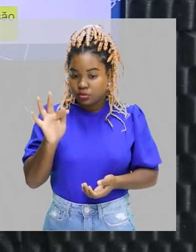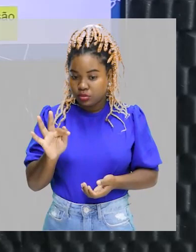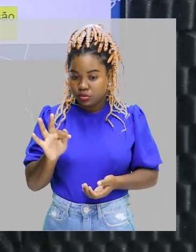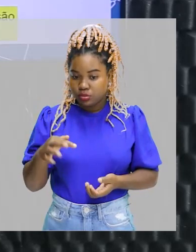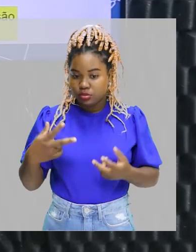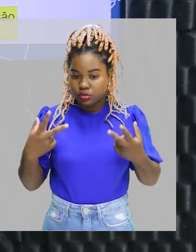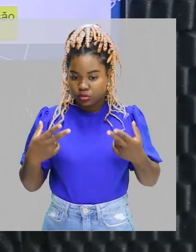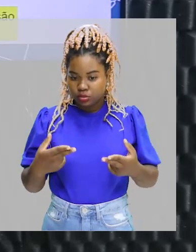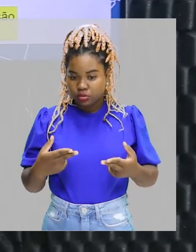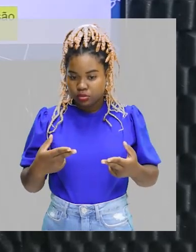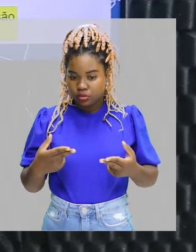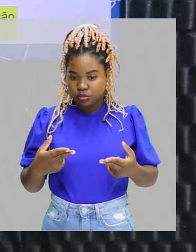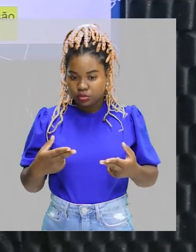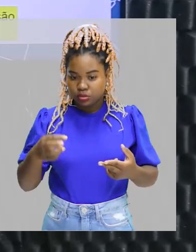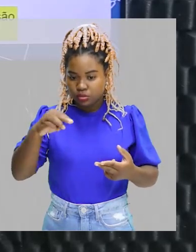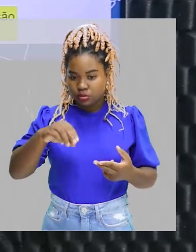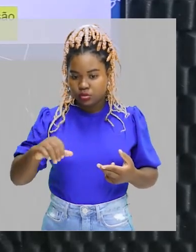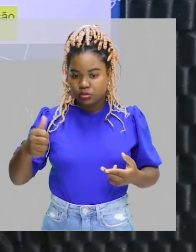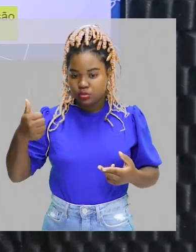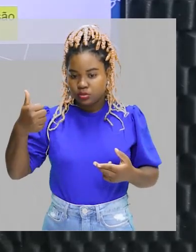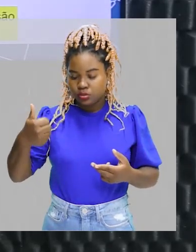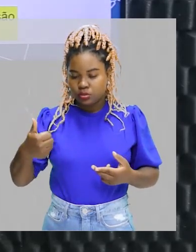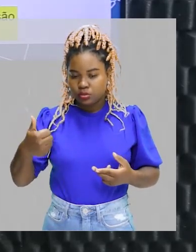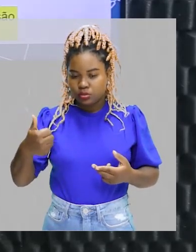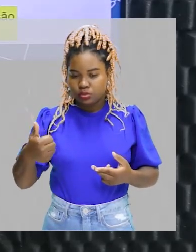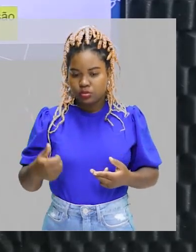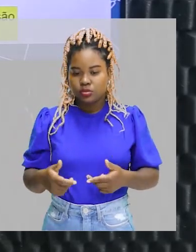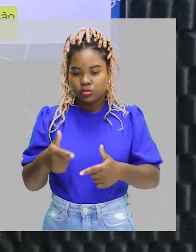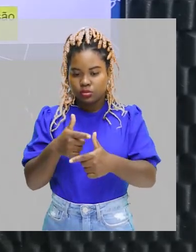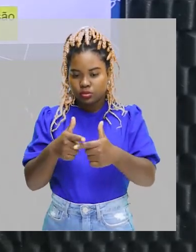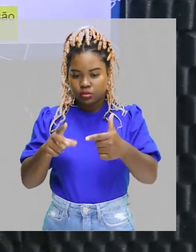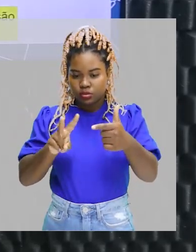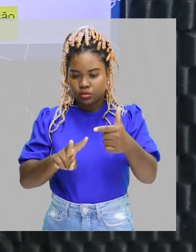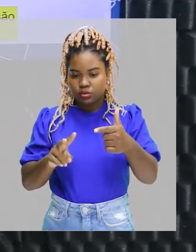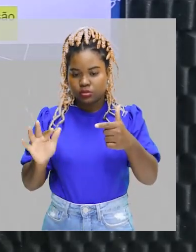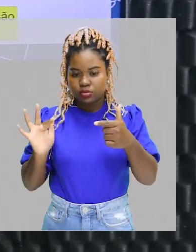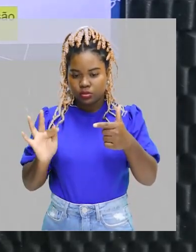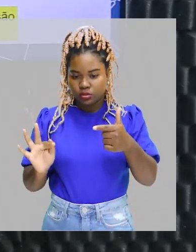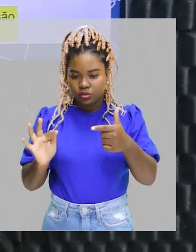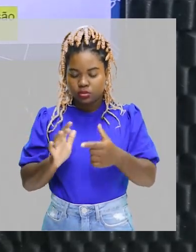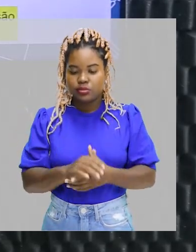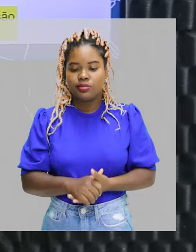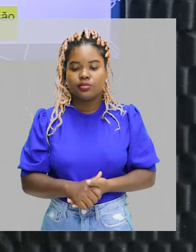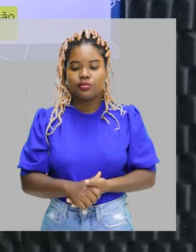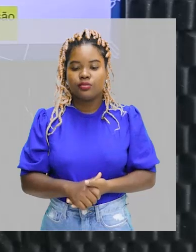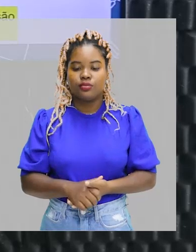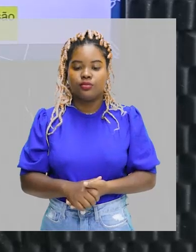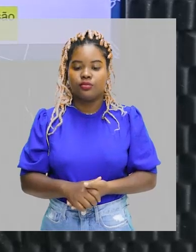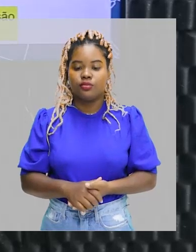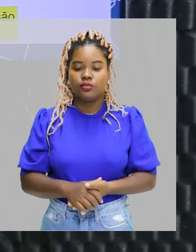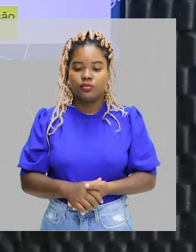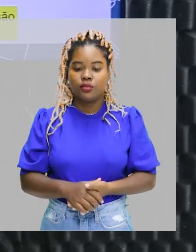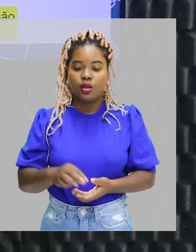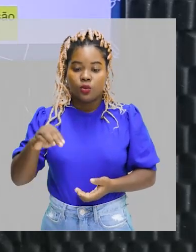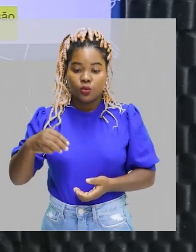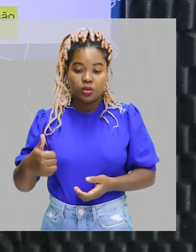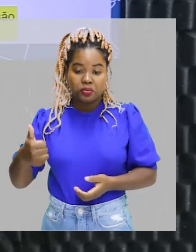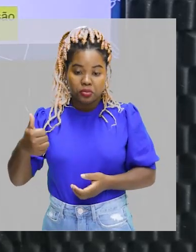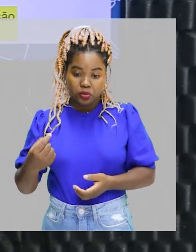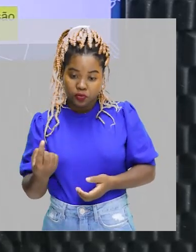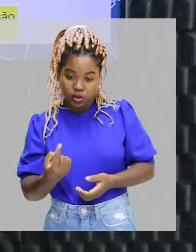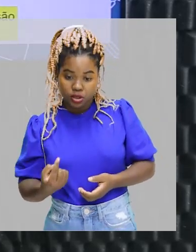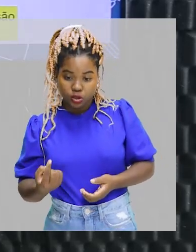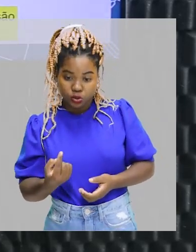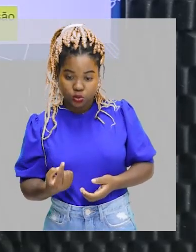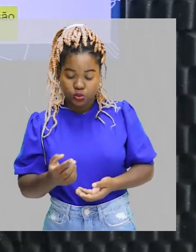concentração final, um M1, sobre um volume final. Eu vou isolar, mais uma